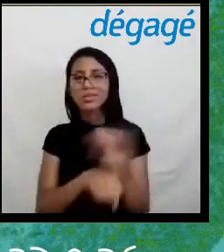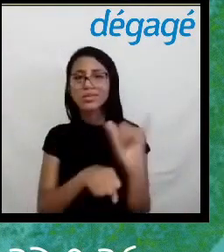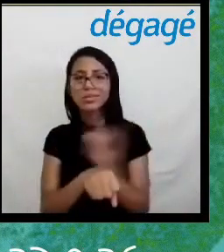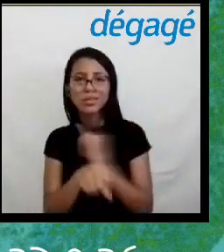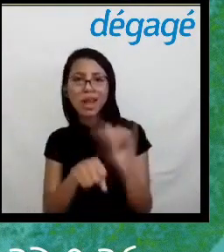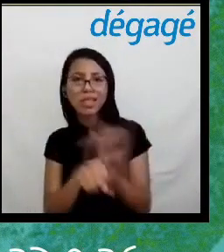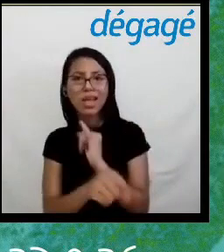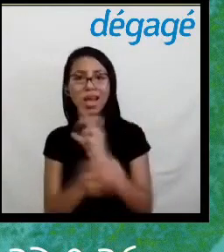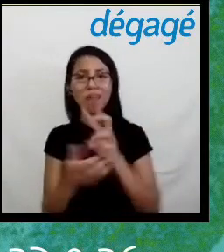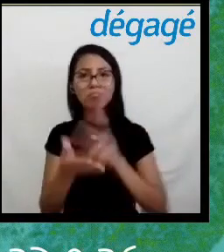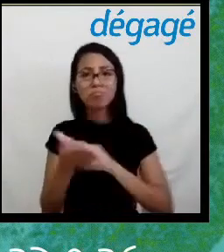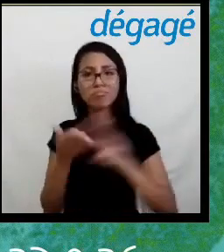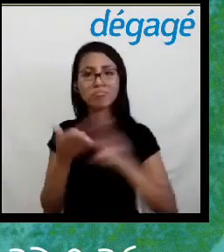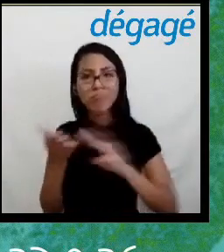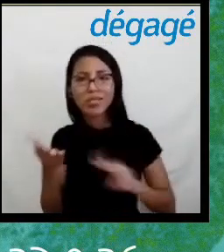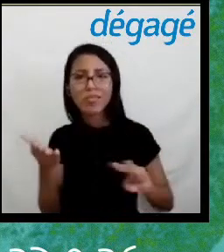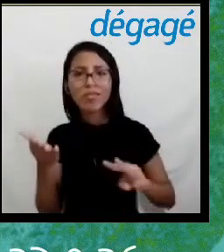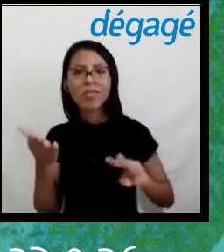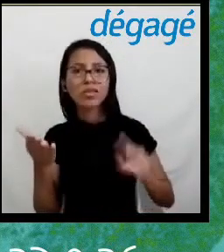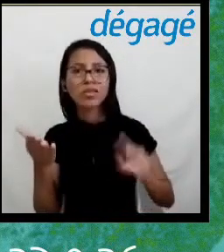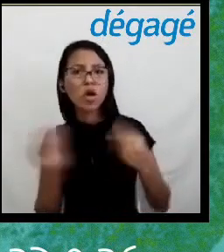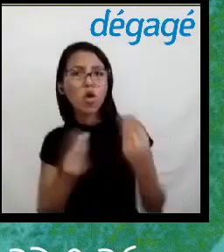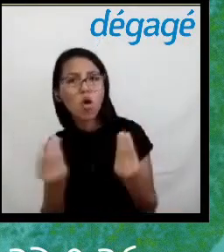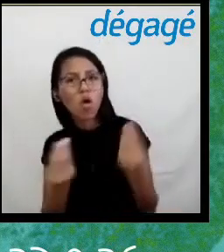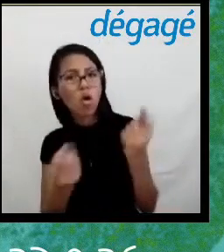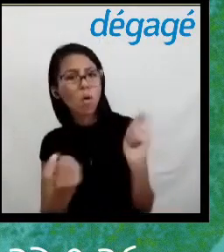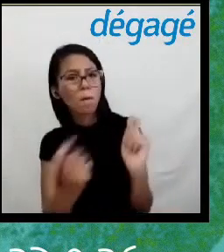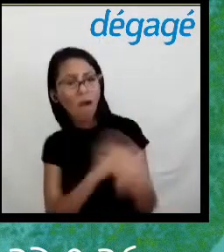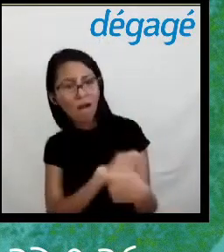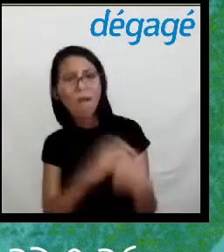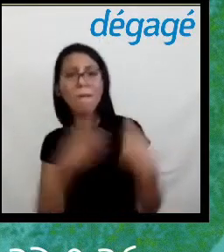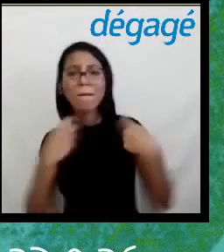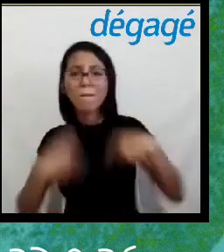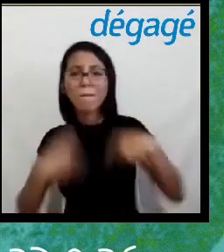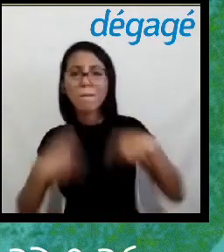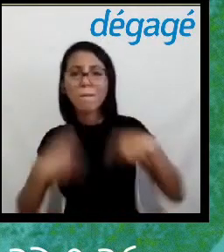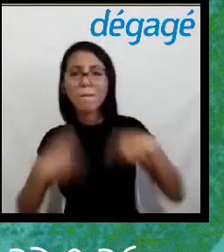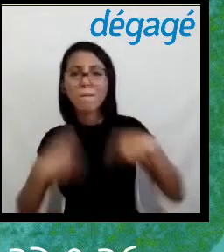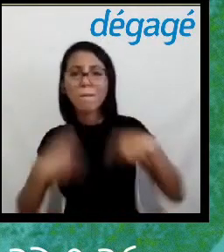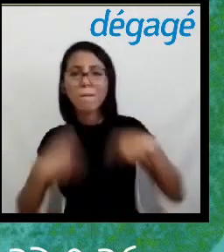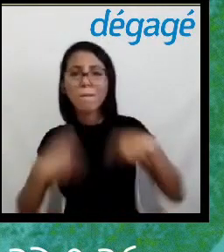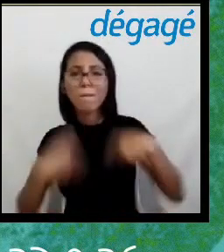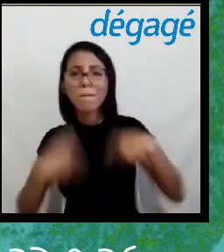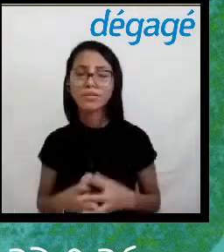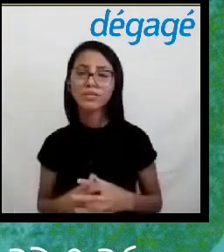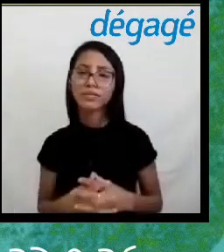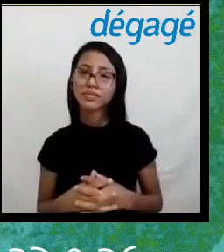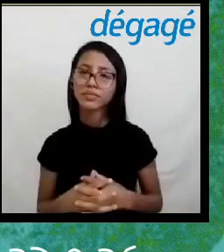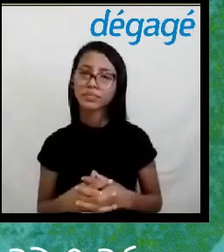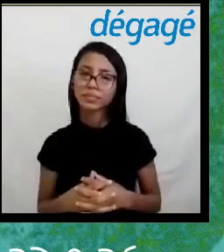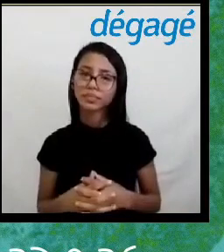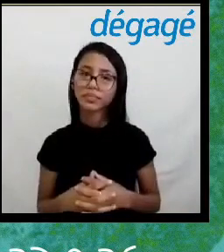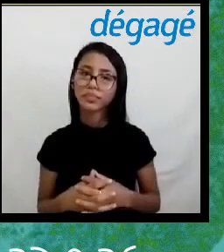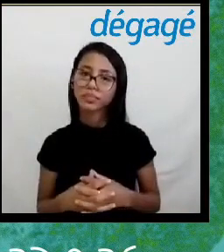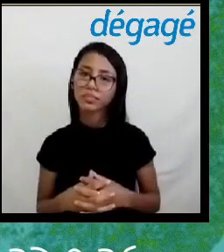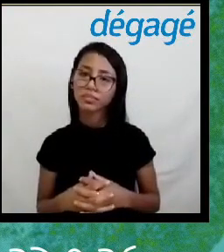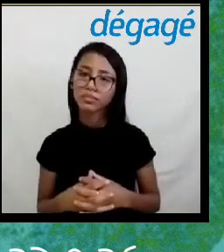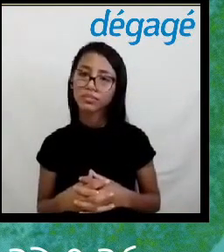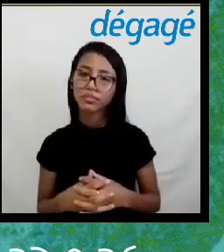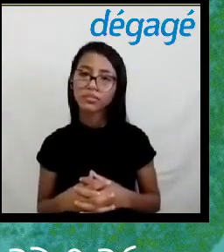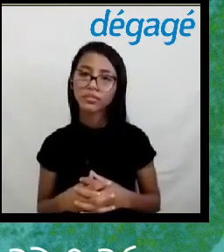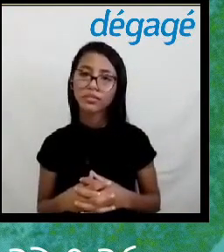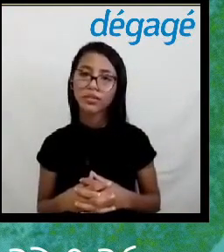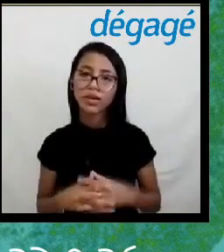isso que a gente tem que, enquanto artista, né, enquanto profissional que trabalha com arte, não fechar o nosso leque de possibilidades, muito